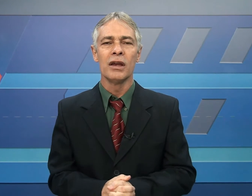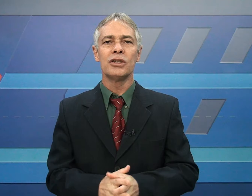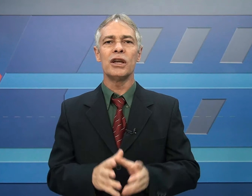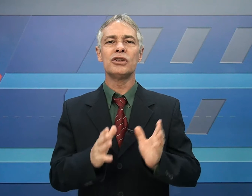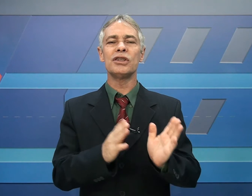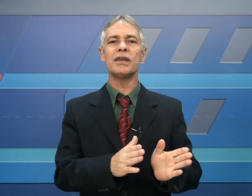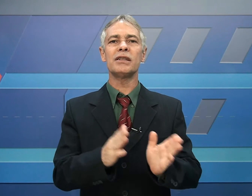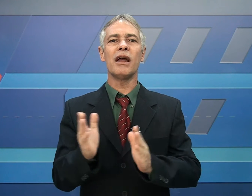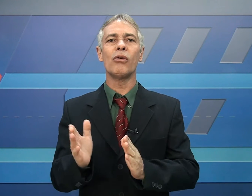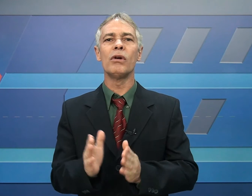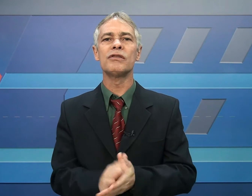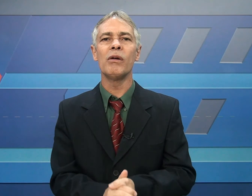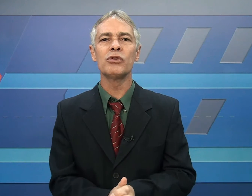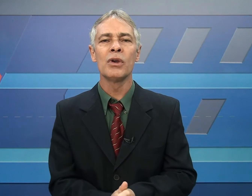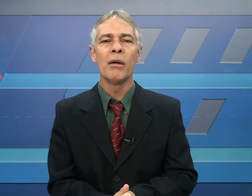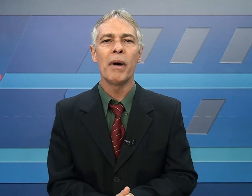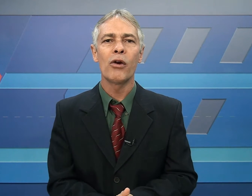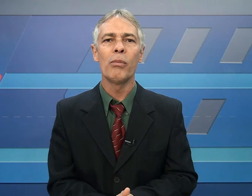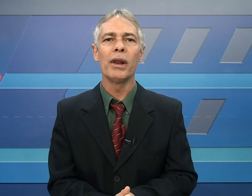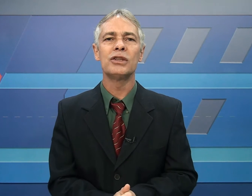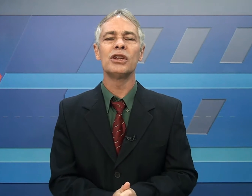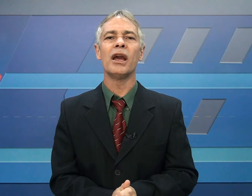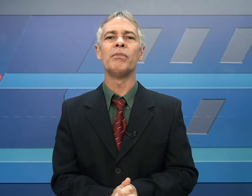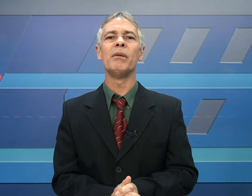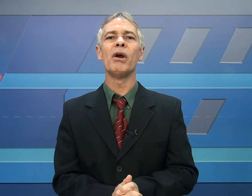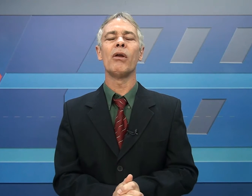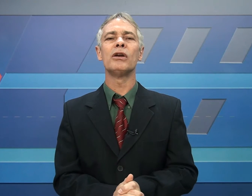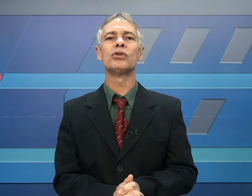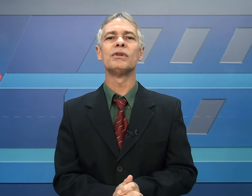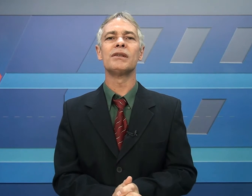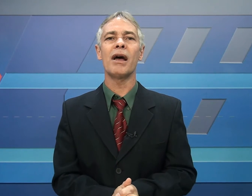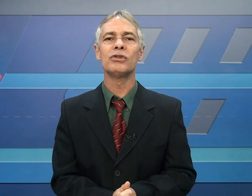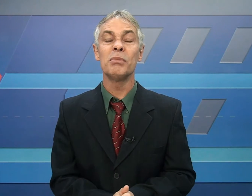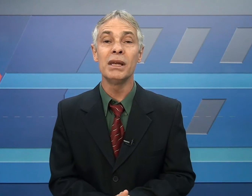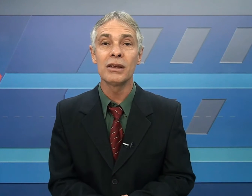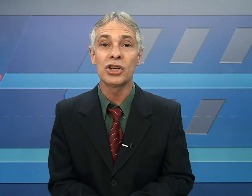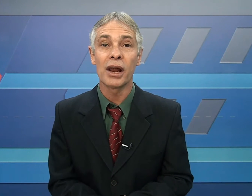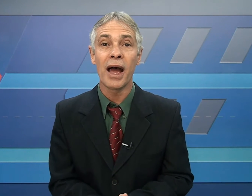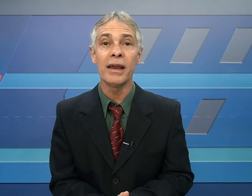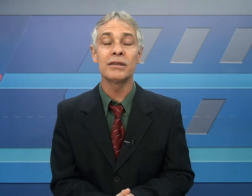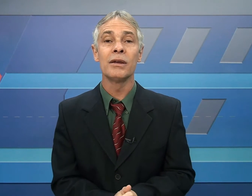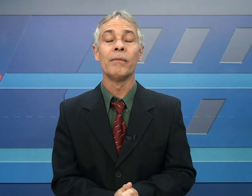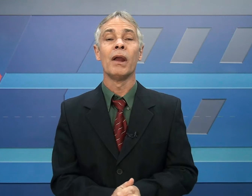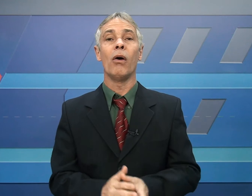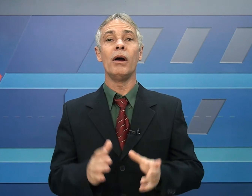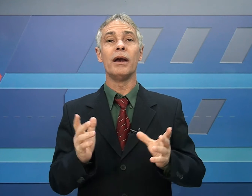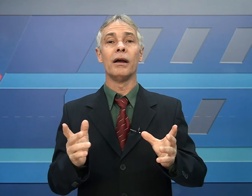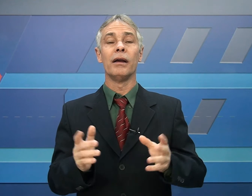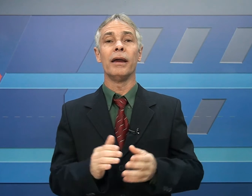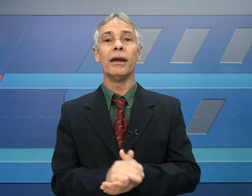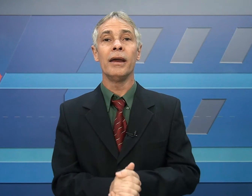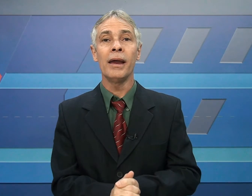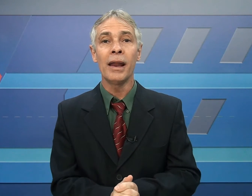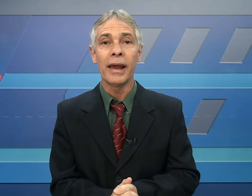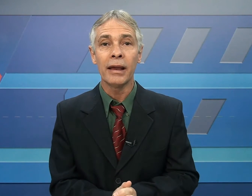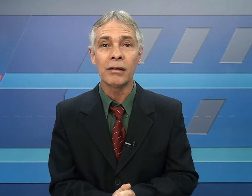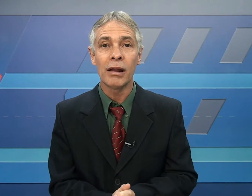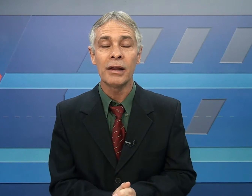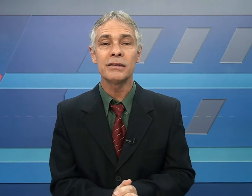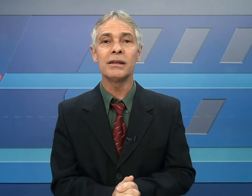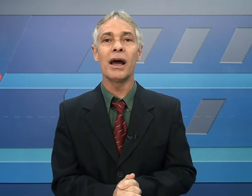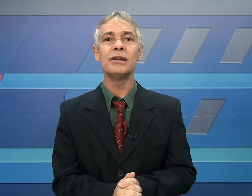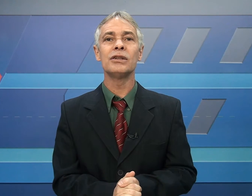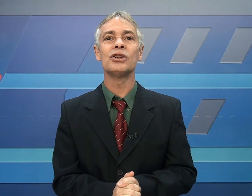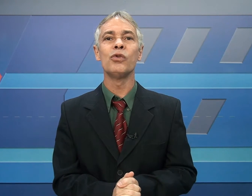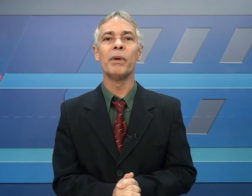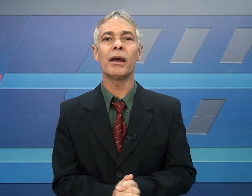vacinados. Gente, de Sete Lagoas, vamos para o boletim epidemiológico do estado de Minas Gerais. Olha, é alerta lá